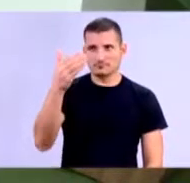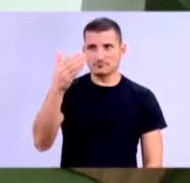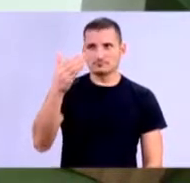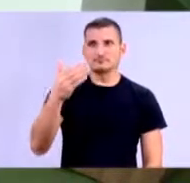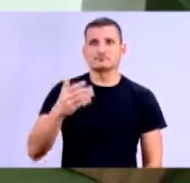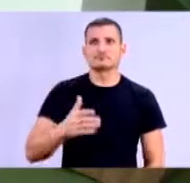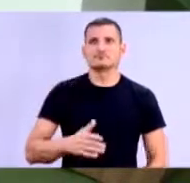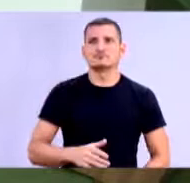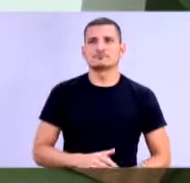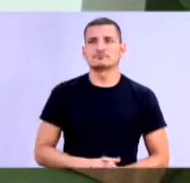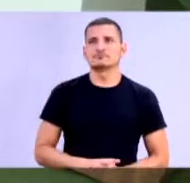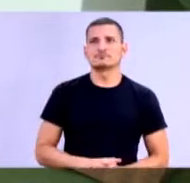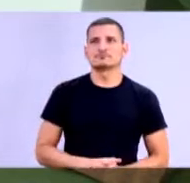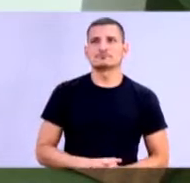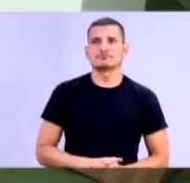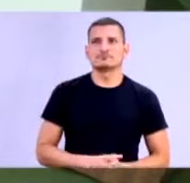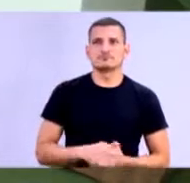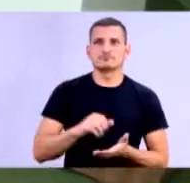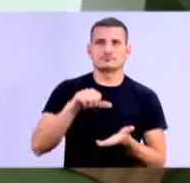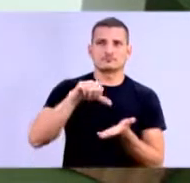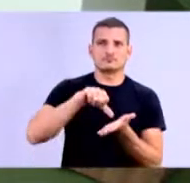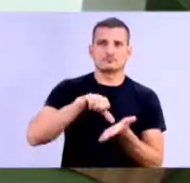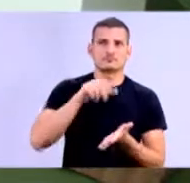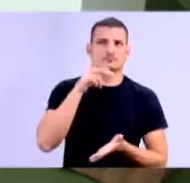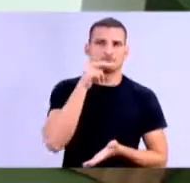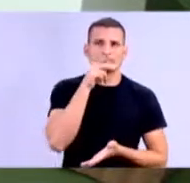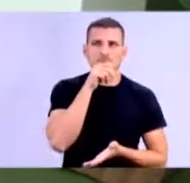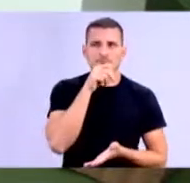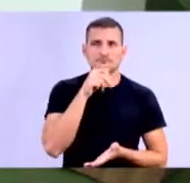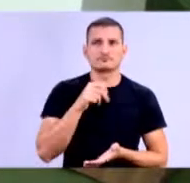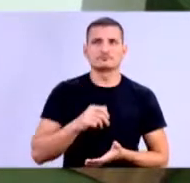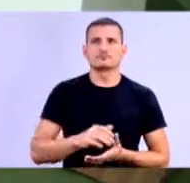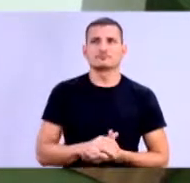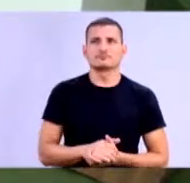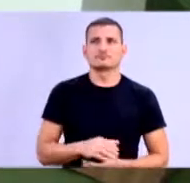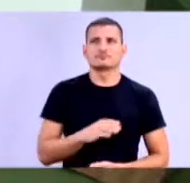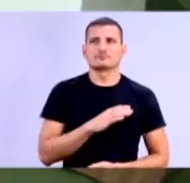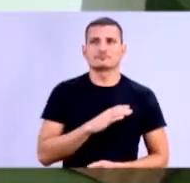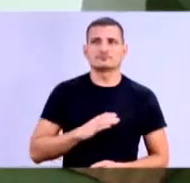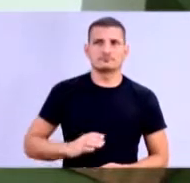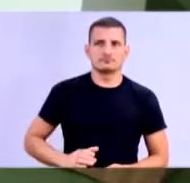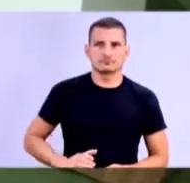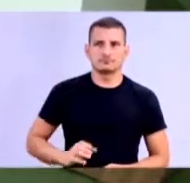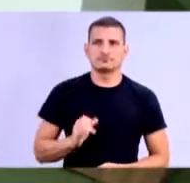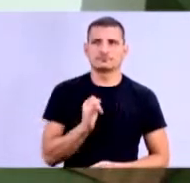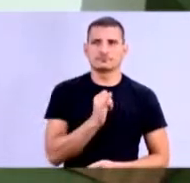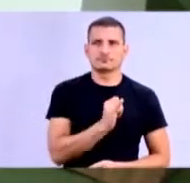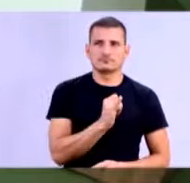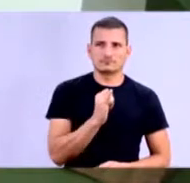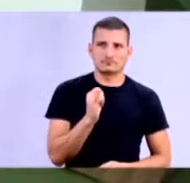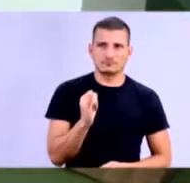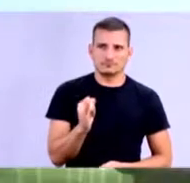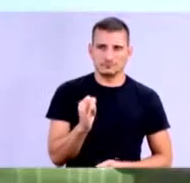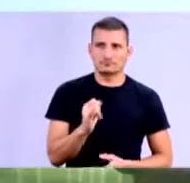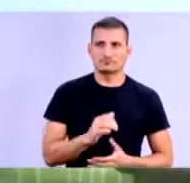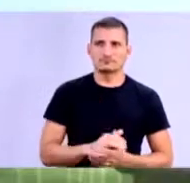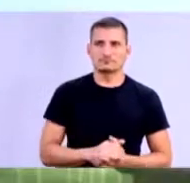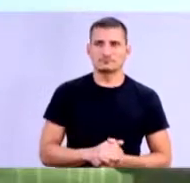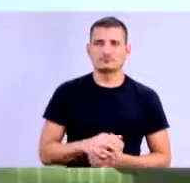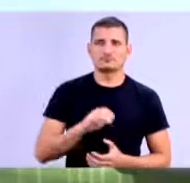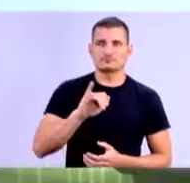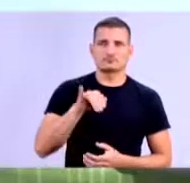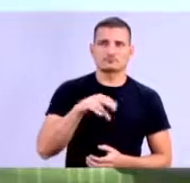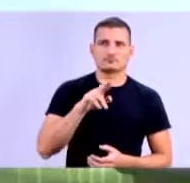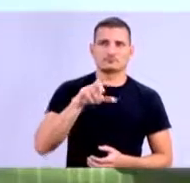tenho que pedir desculpa ao Polo de Porto Velho, a coordenadora e o tutor, né, a coordenadora